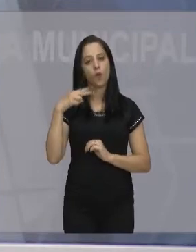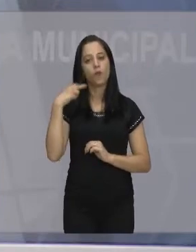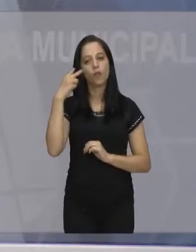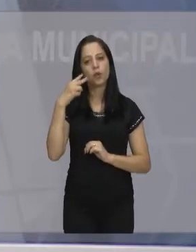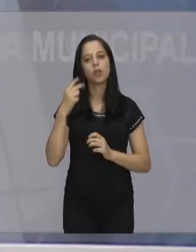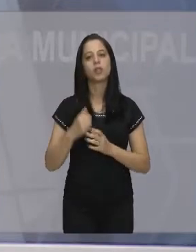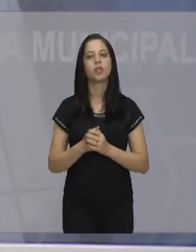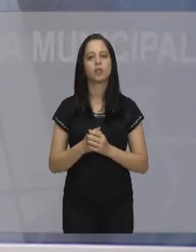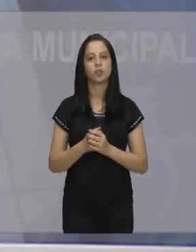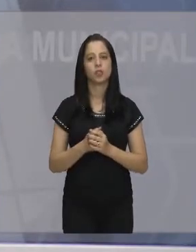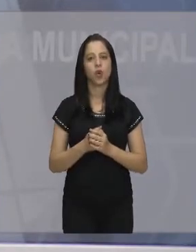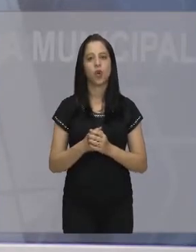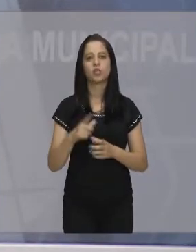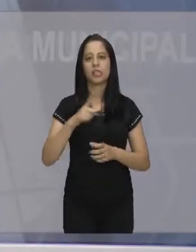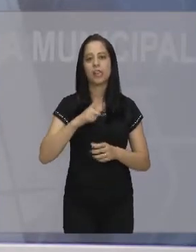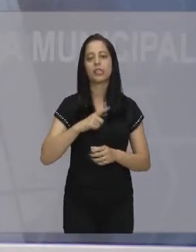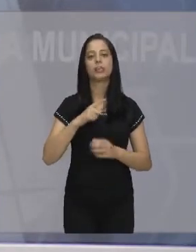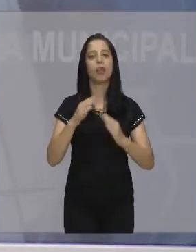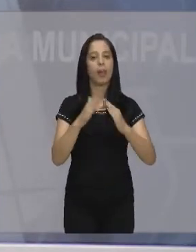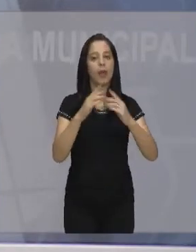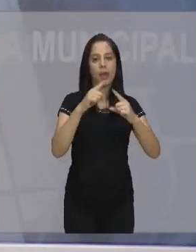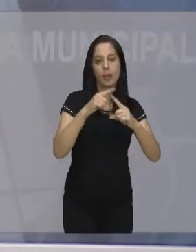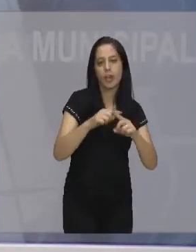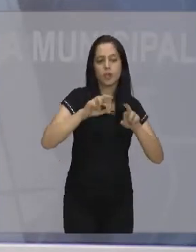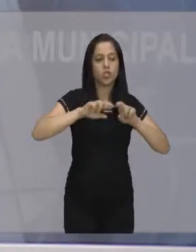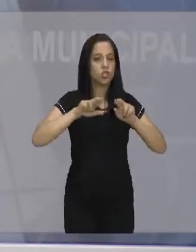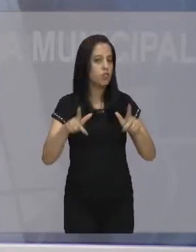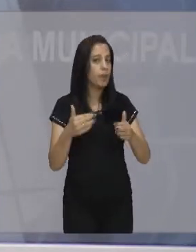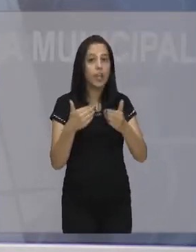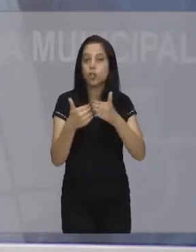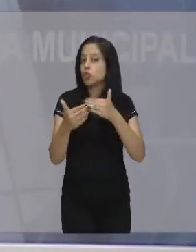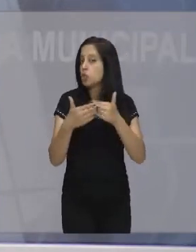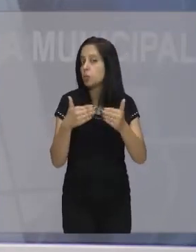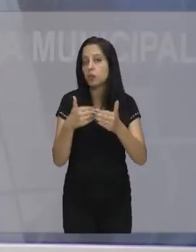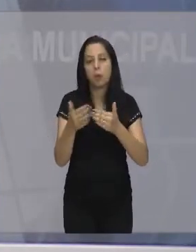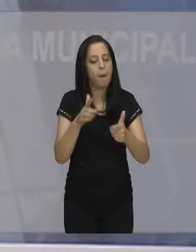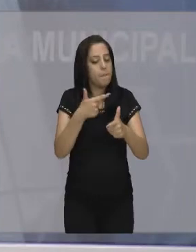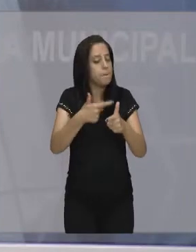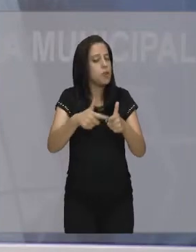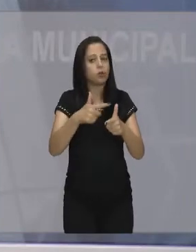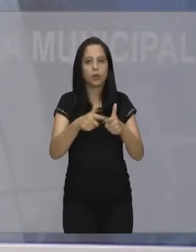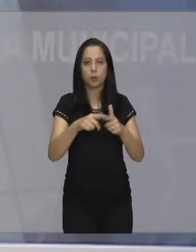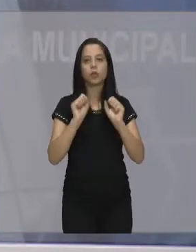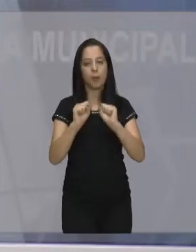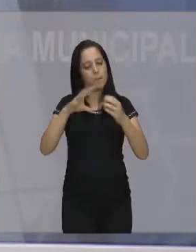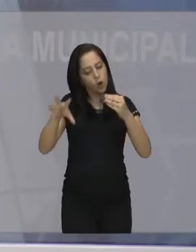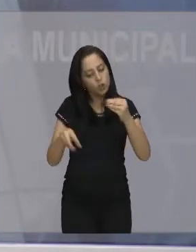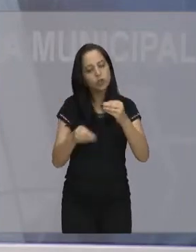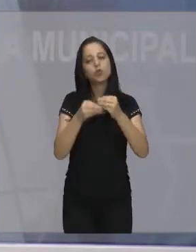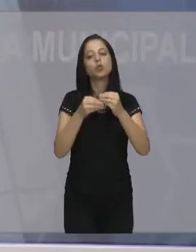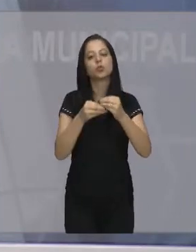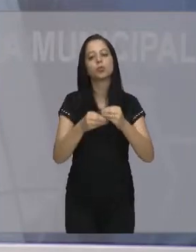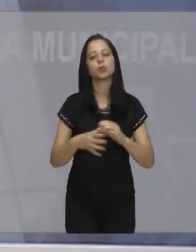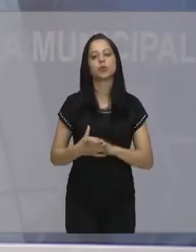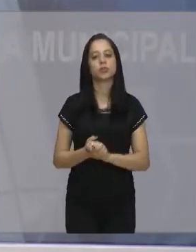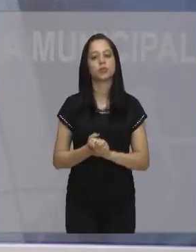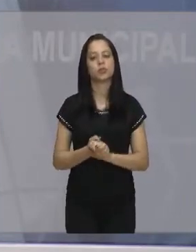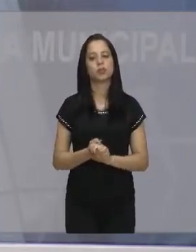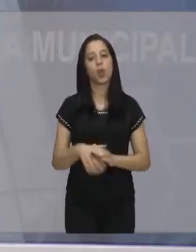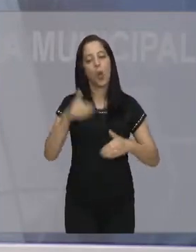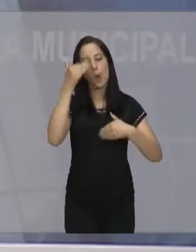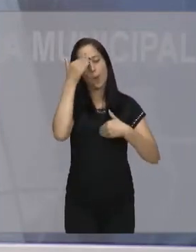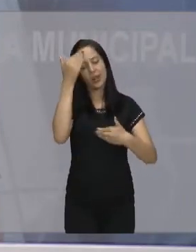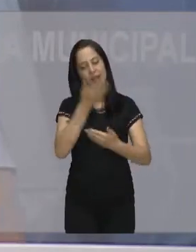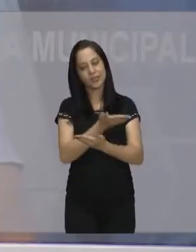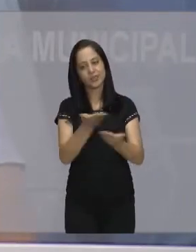suas igrejas, às religiões, que possam contribuir cada vez mais para esse turismo religioso na nossa cidade. Meu muito